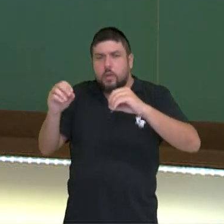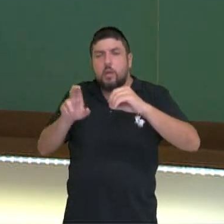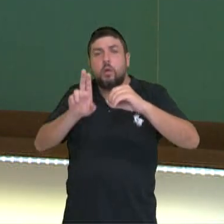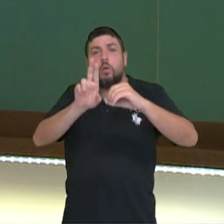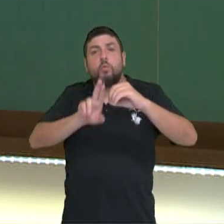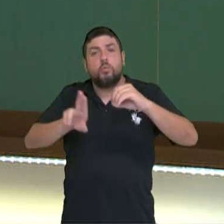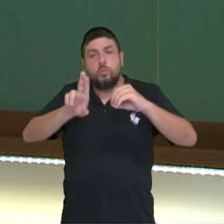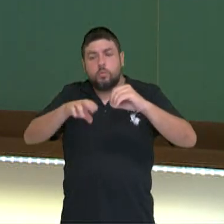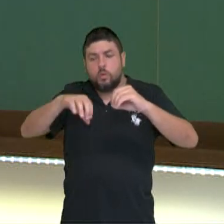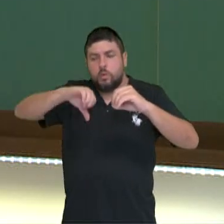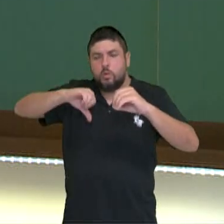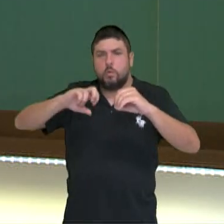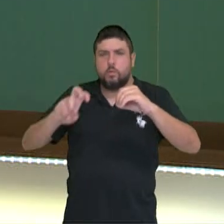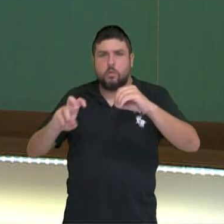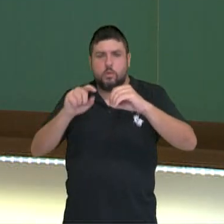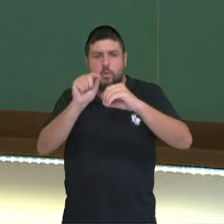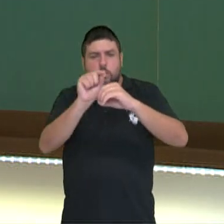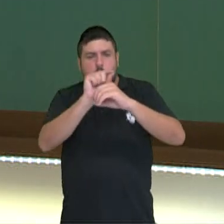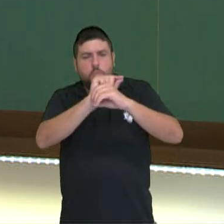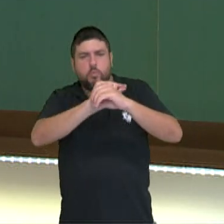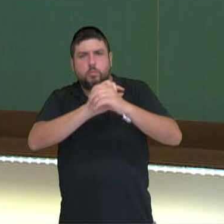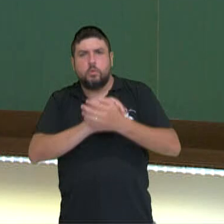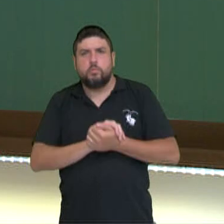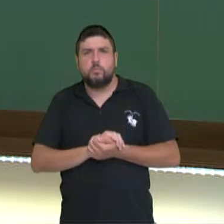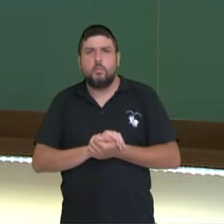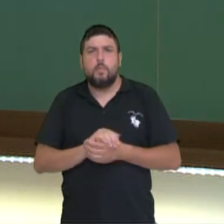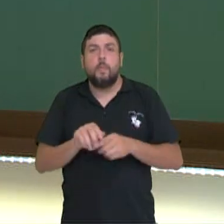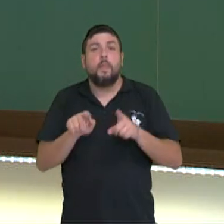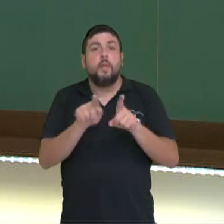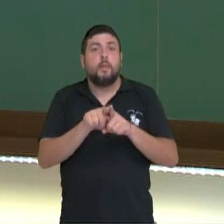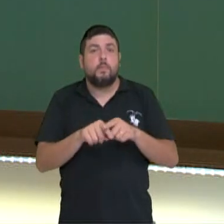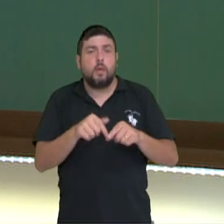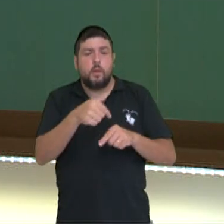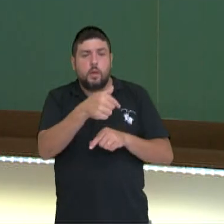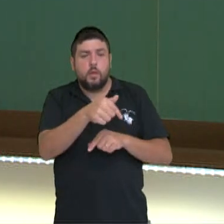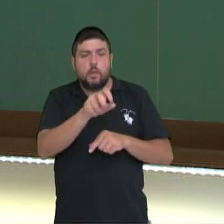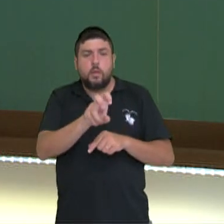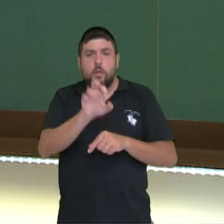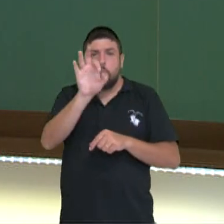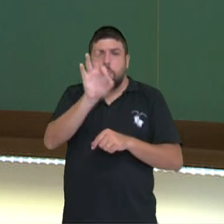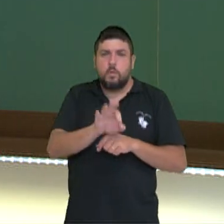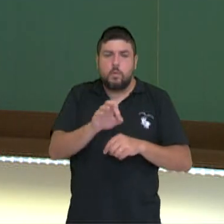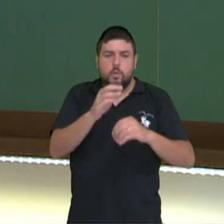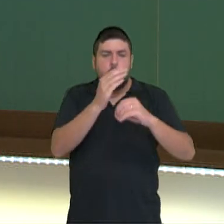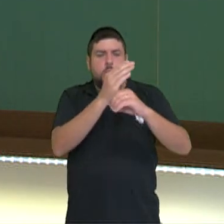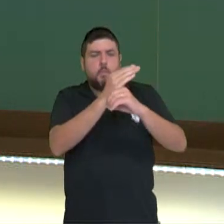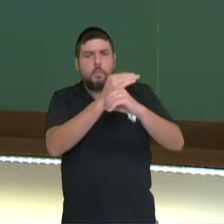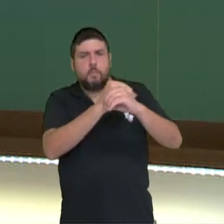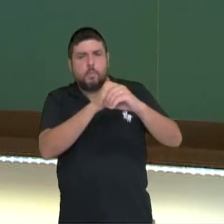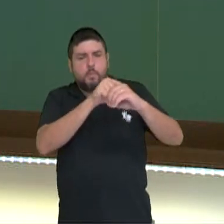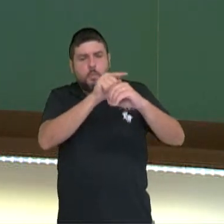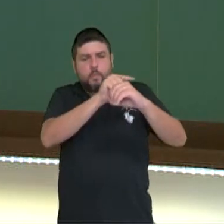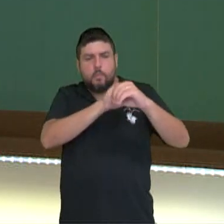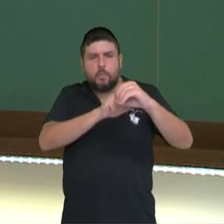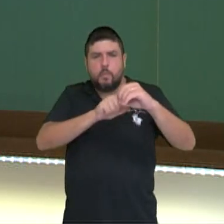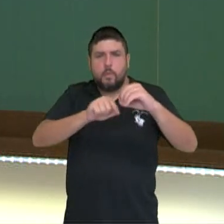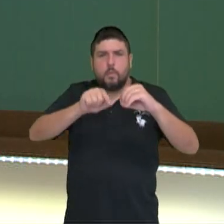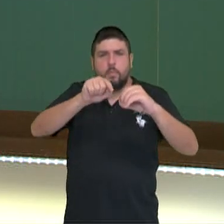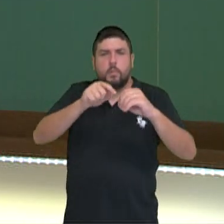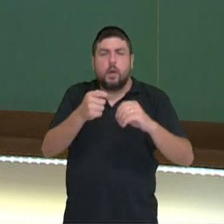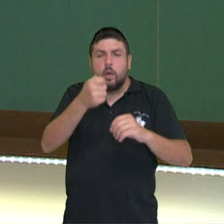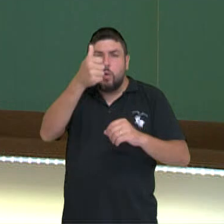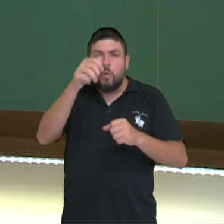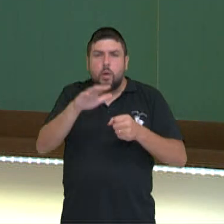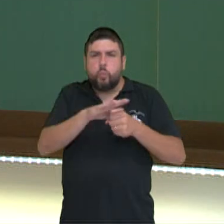De forma semelhante, nós temos aqui, por exemplo, 75%, que são o quê? 3/4 do todo, né? Nós